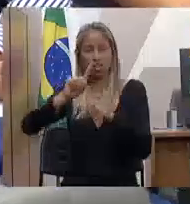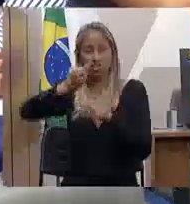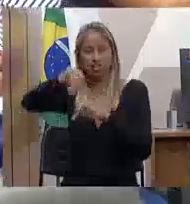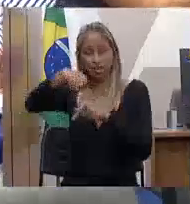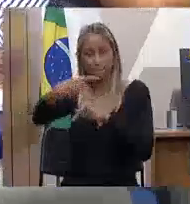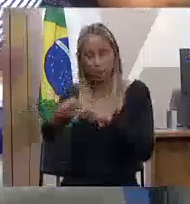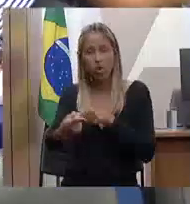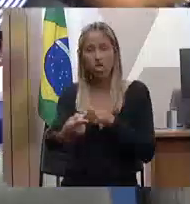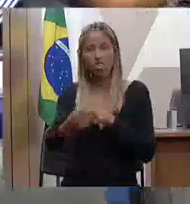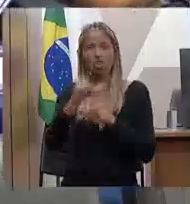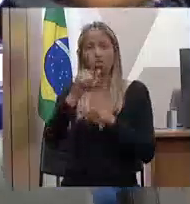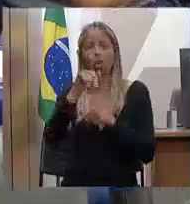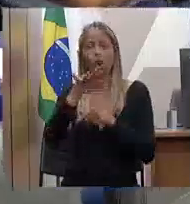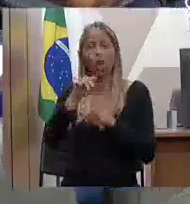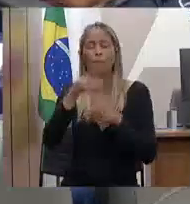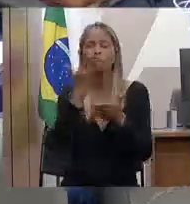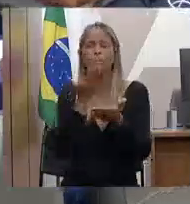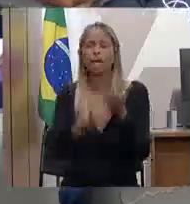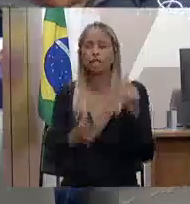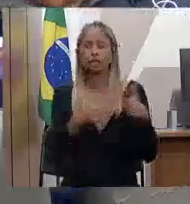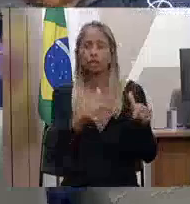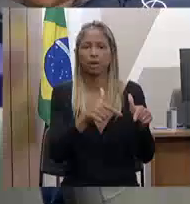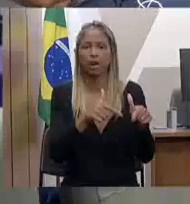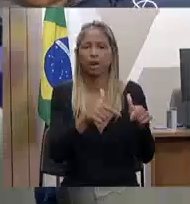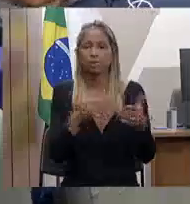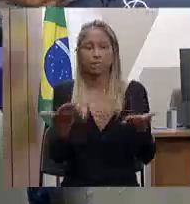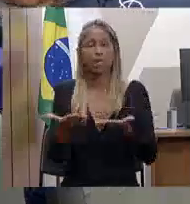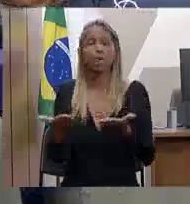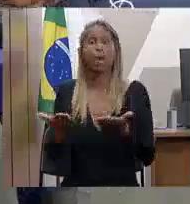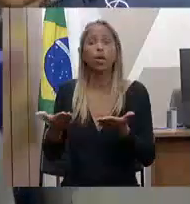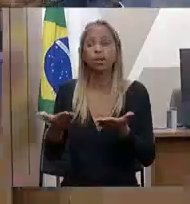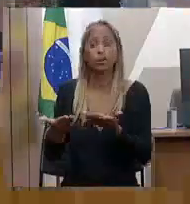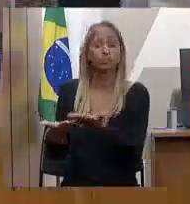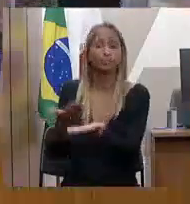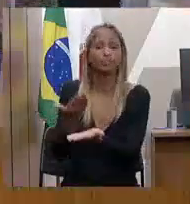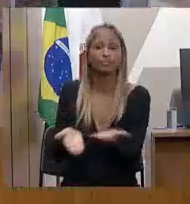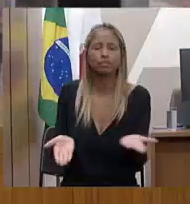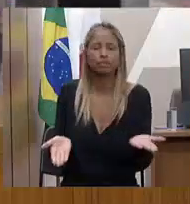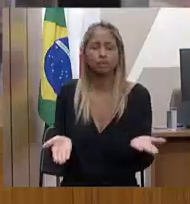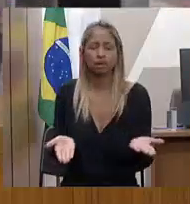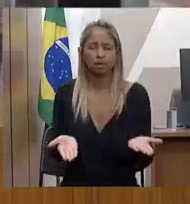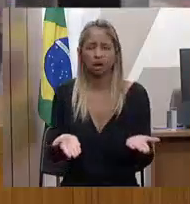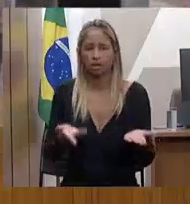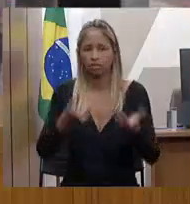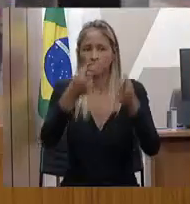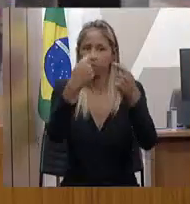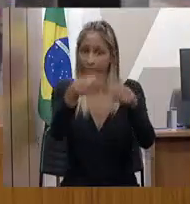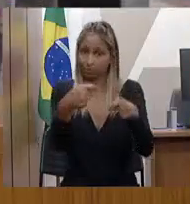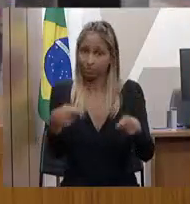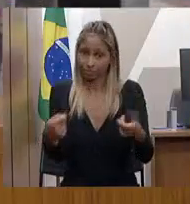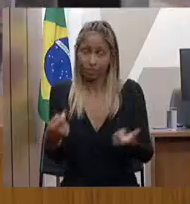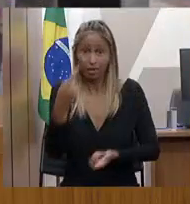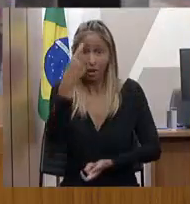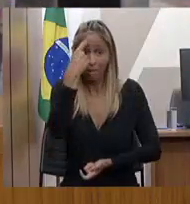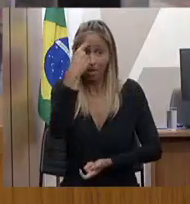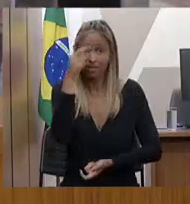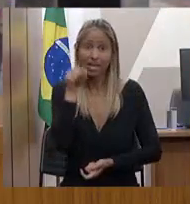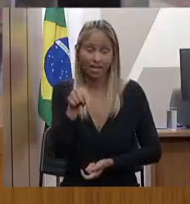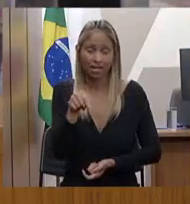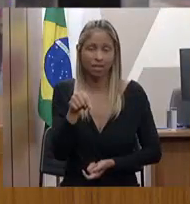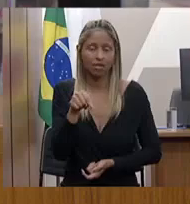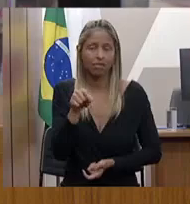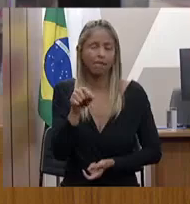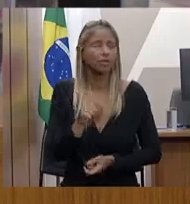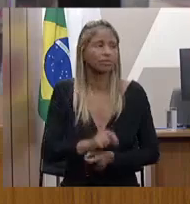do golpe perderam seus empregos formais e que hoje não se virando do jeito que podem então nós precisamos pensar aí nessa